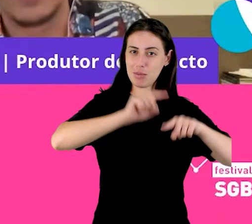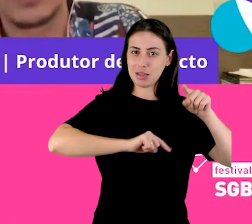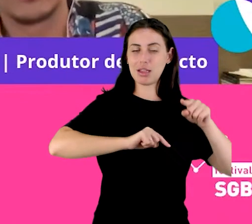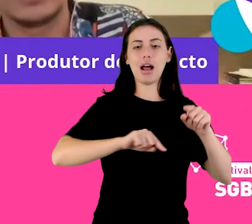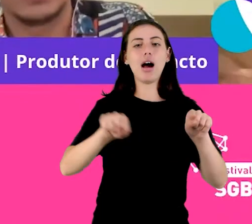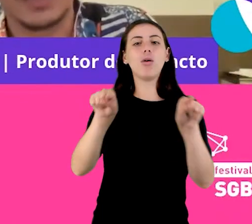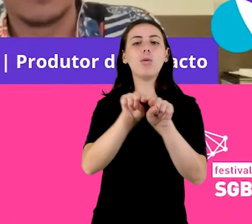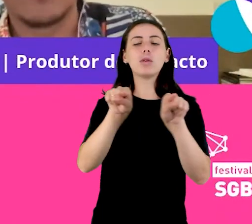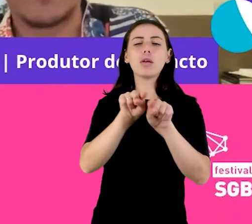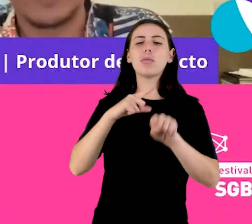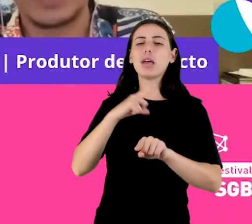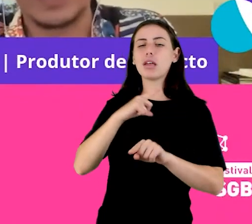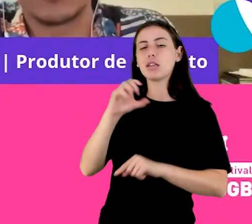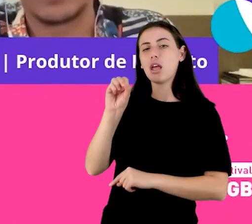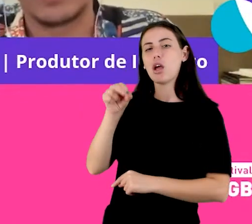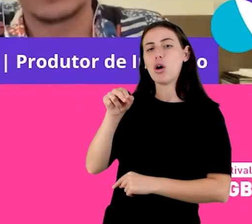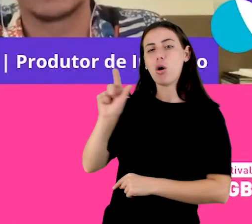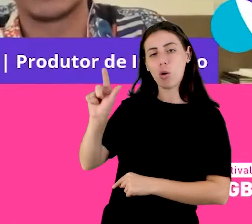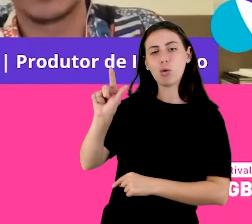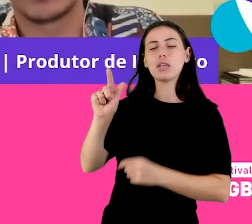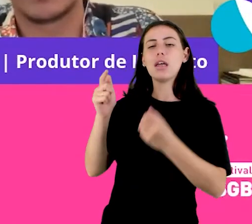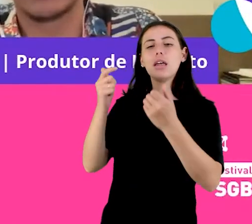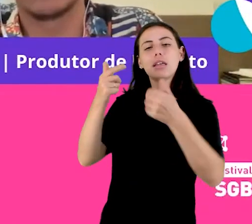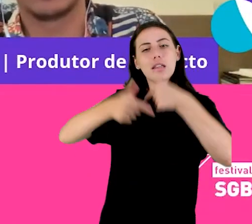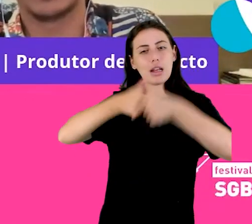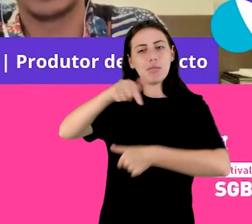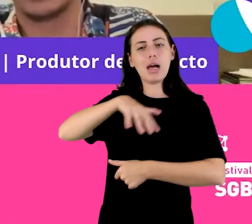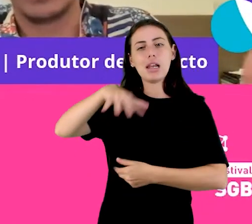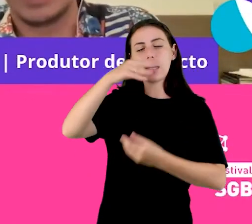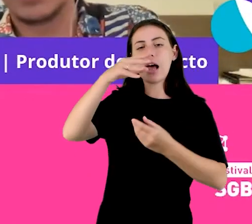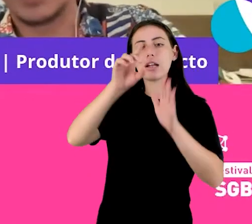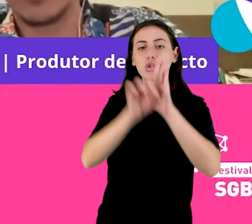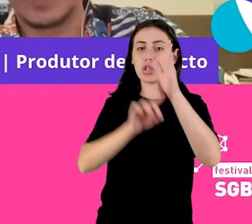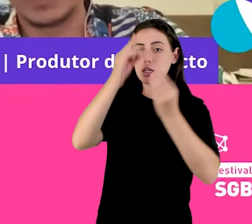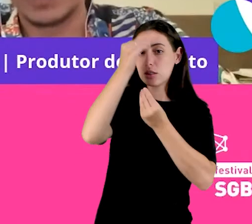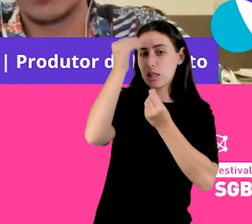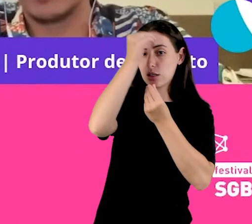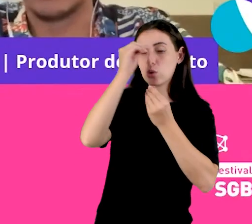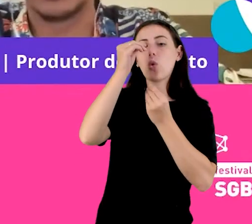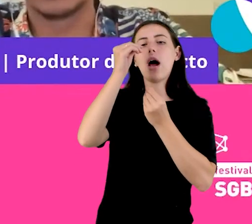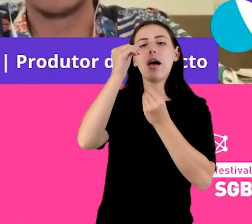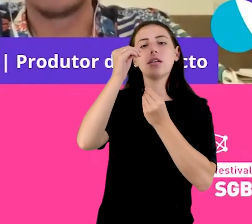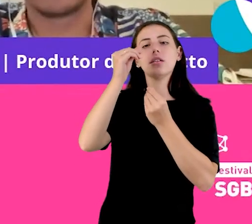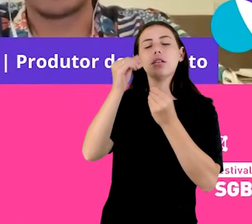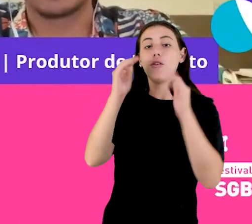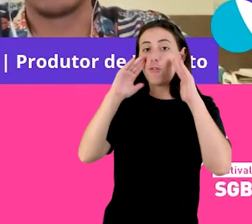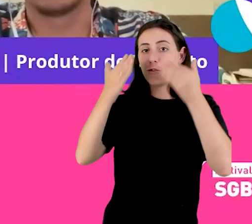muito difícil conseguir fazer com que as pessoas que praticam LGBTfobia sejam realmente